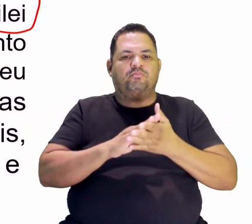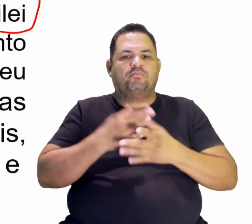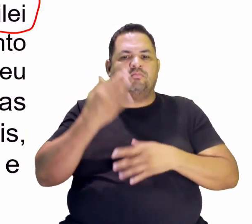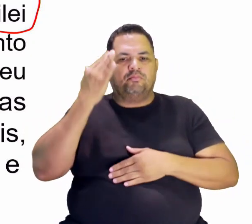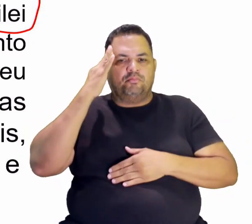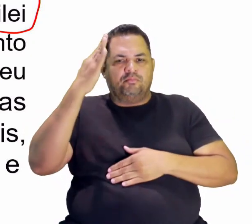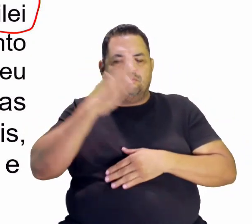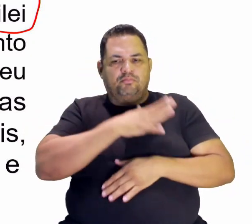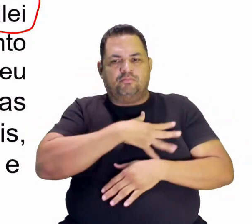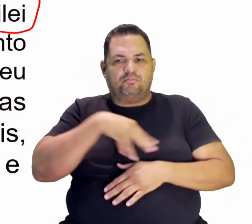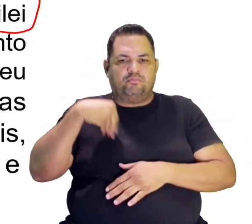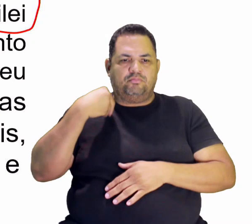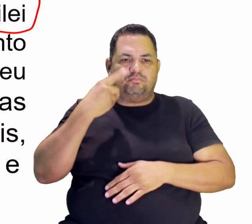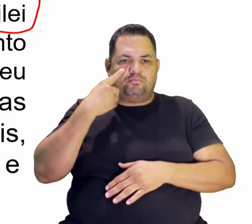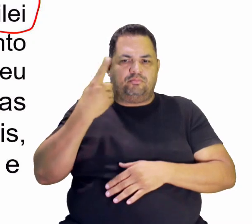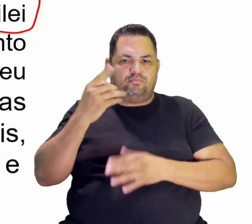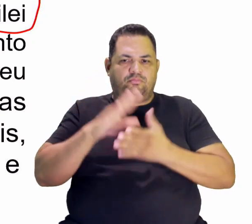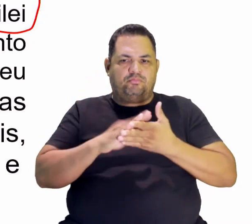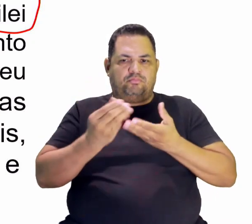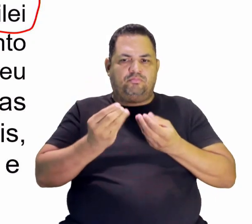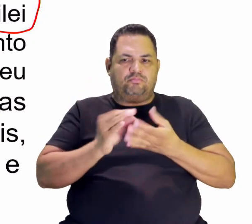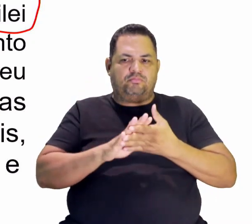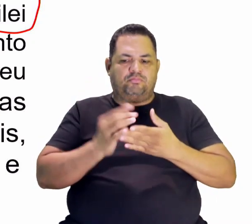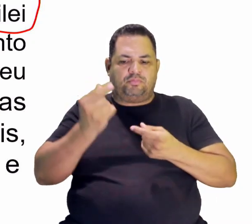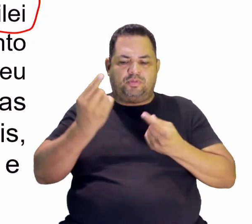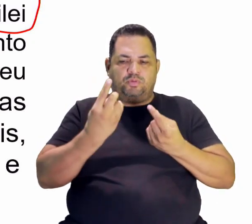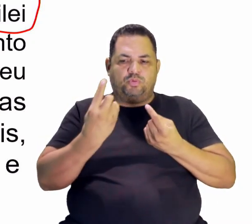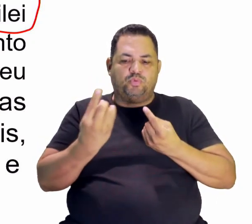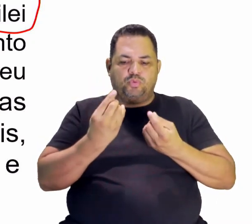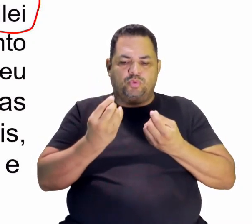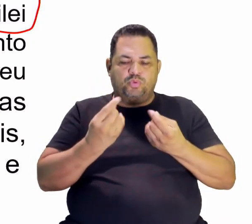Galileu verificou que soltando dois corpos de massas